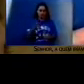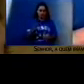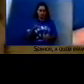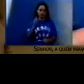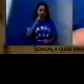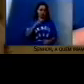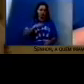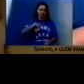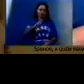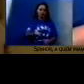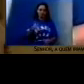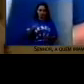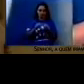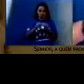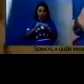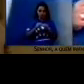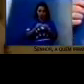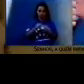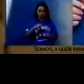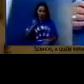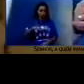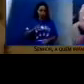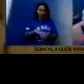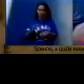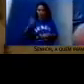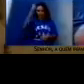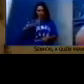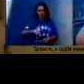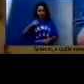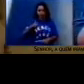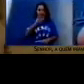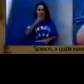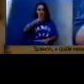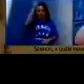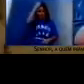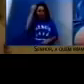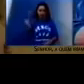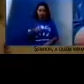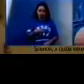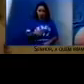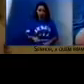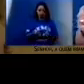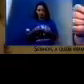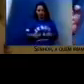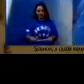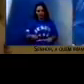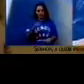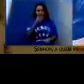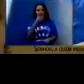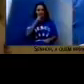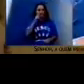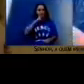príncipe. E a princesa levou o sapinho para casa, pôs ele na bolsa e foi